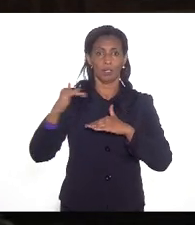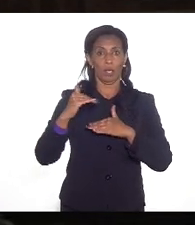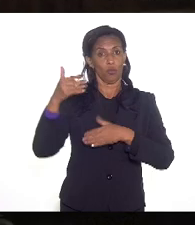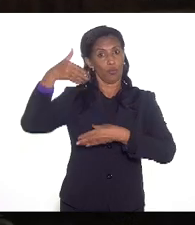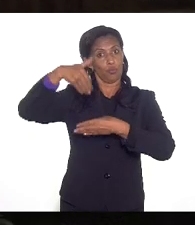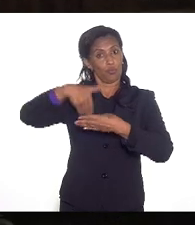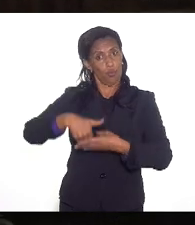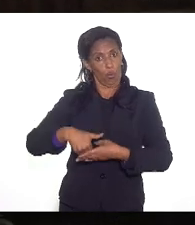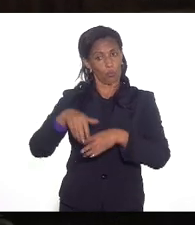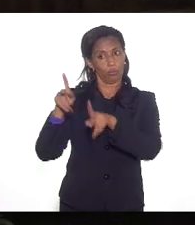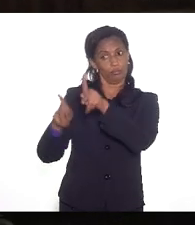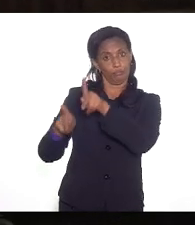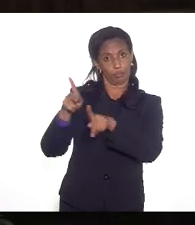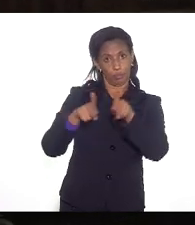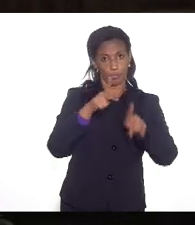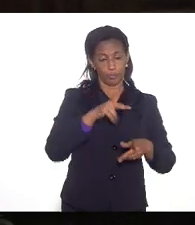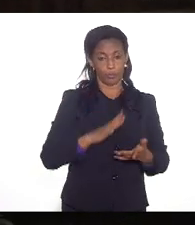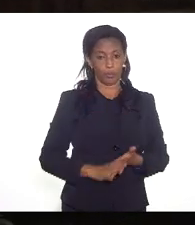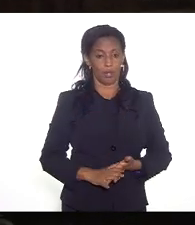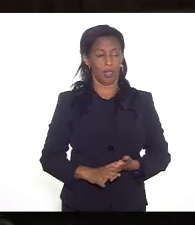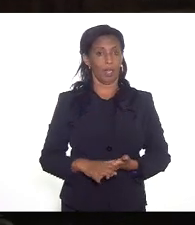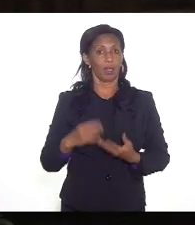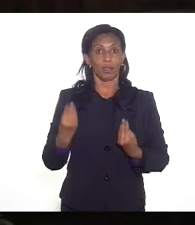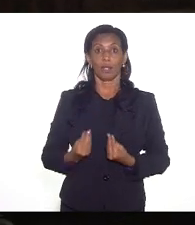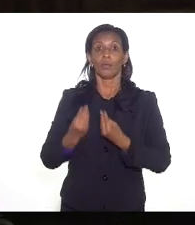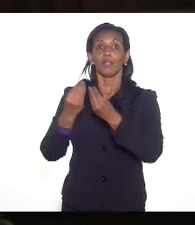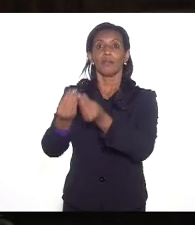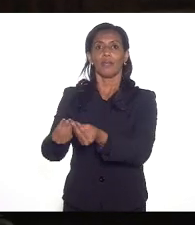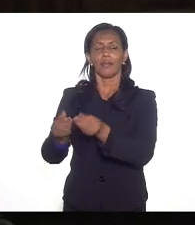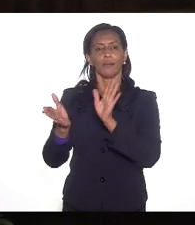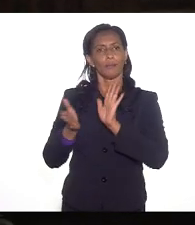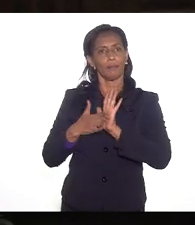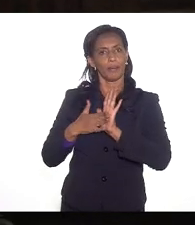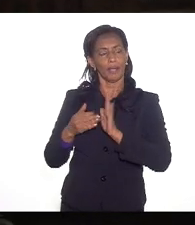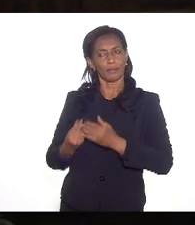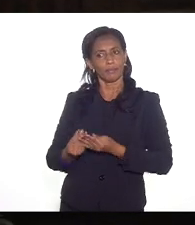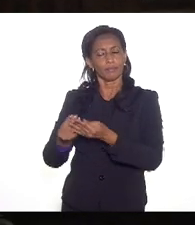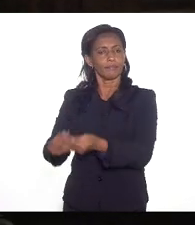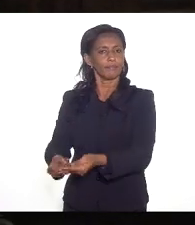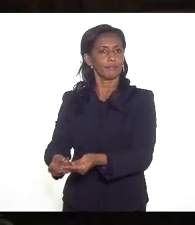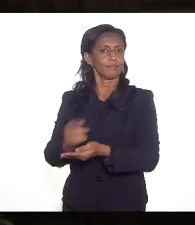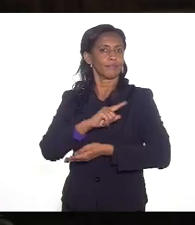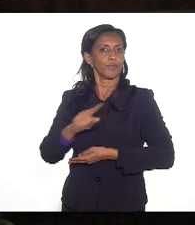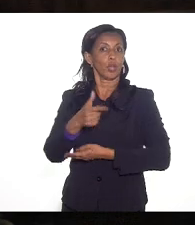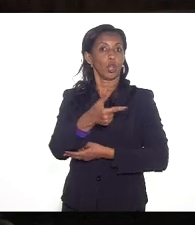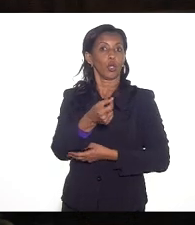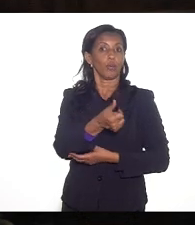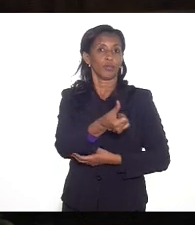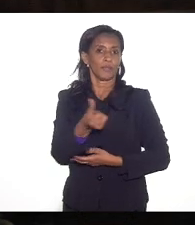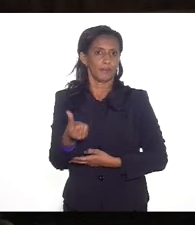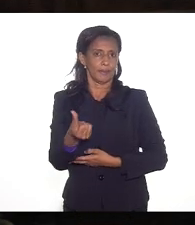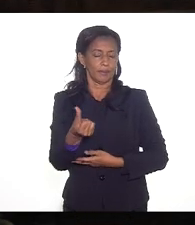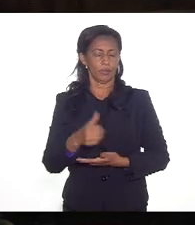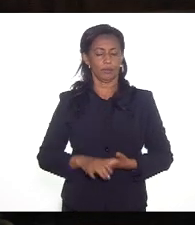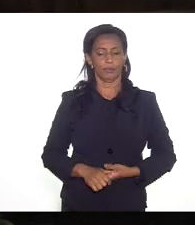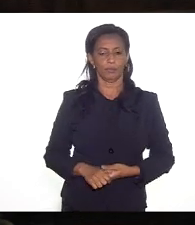do voto popular sempre ela não lhe deram aquele mandar naquele ano 2016